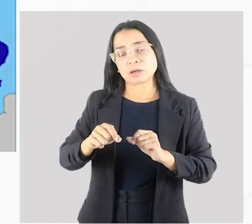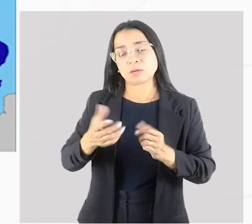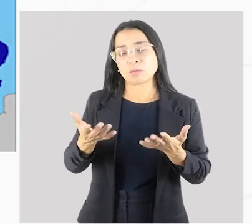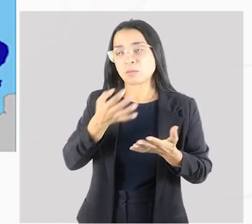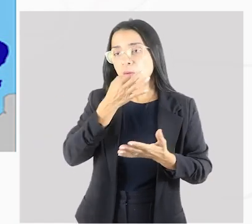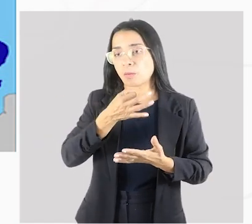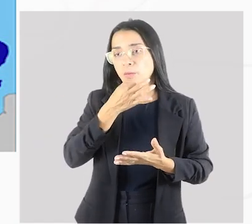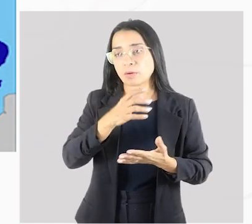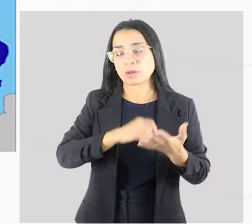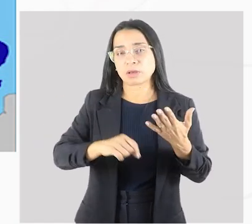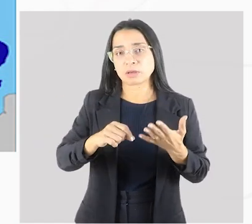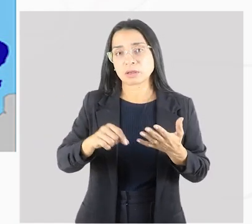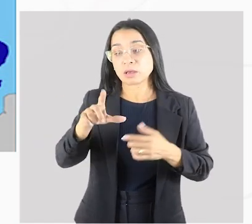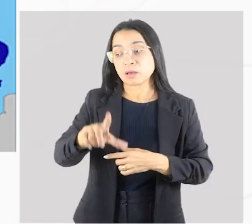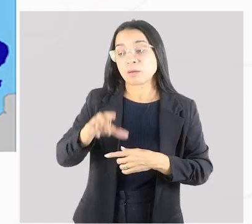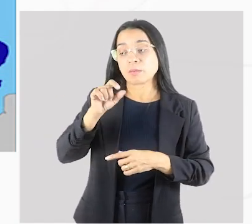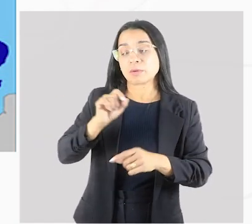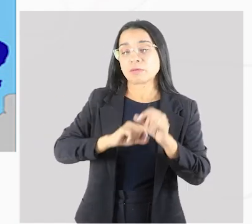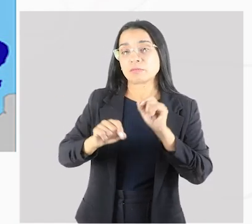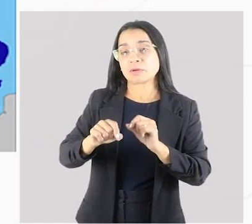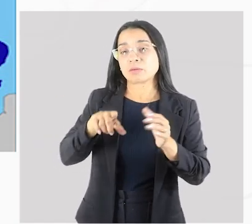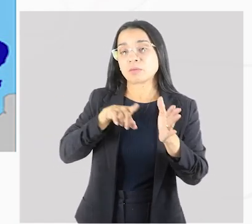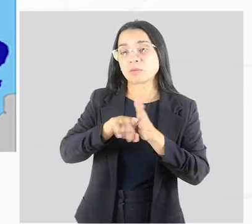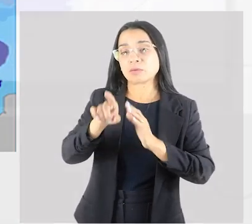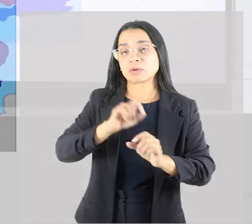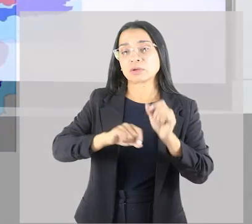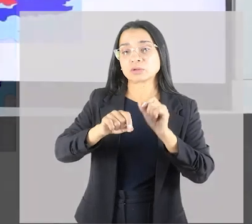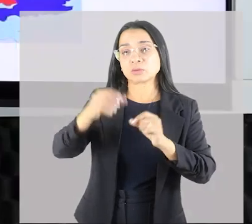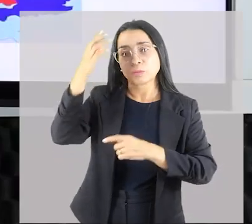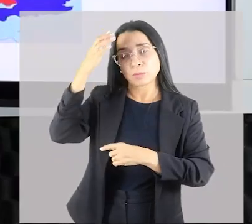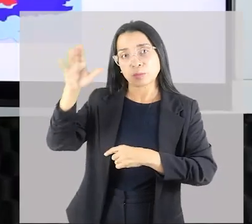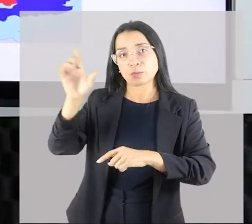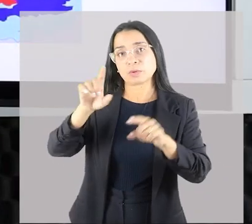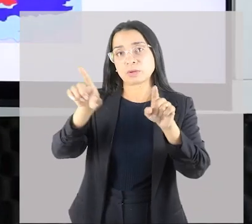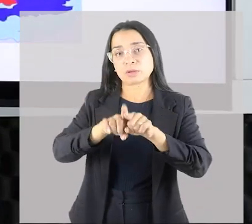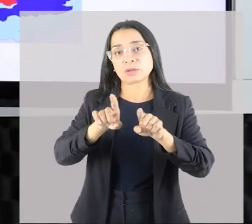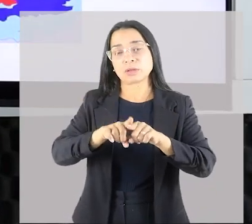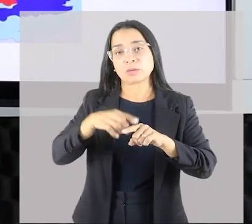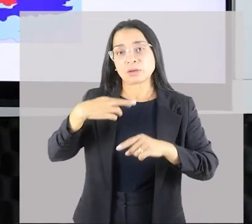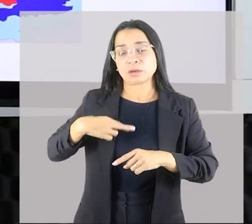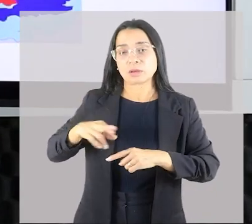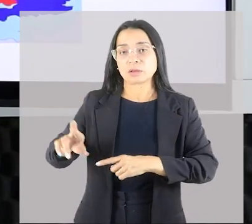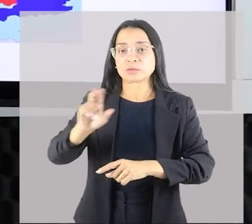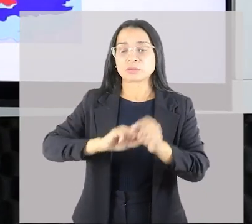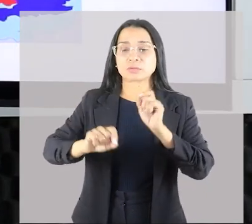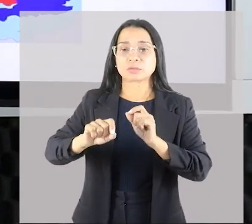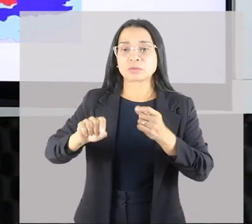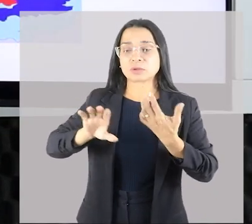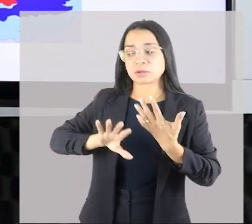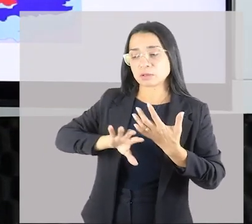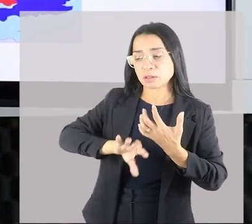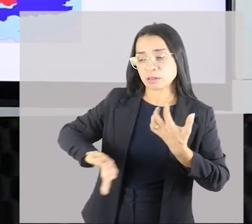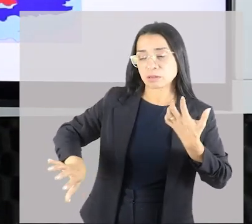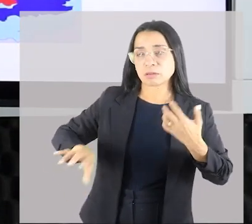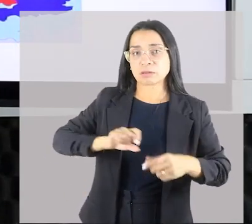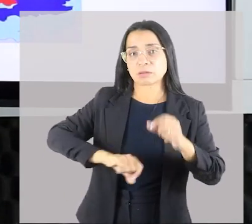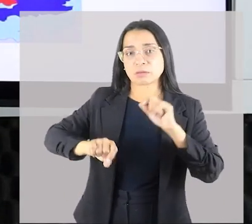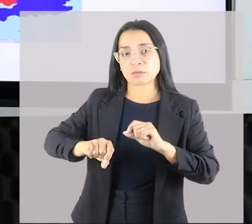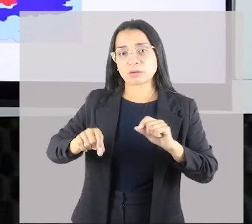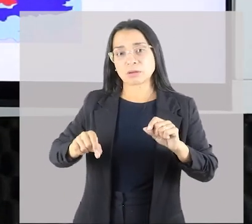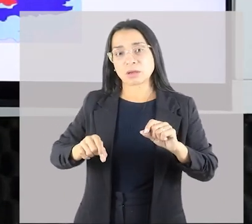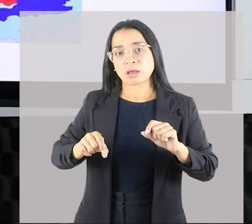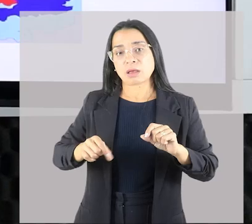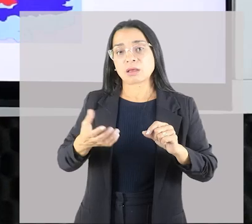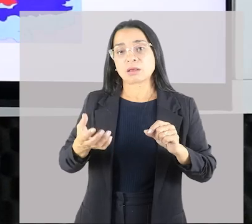que eles preferem, por questões tanto culturais, mas também religiosas, se desvincular do